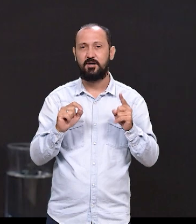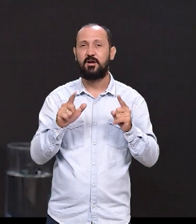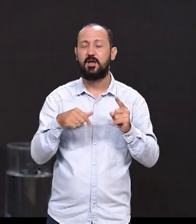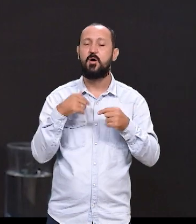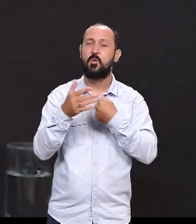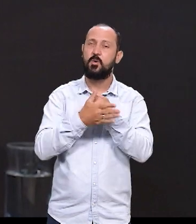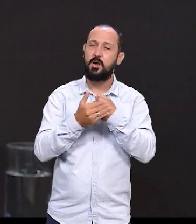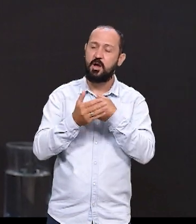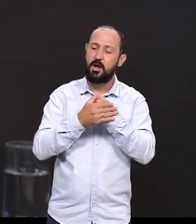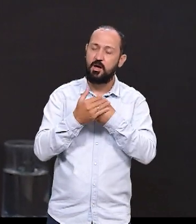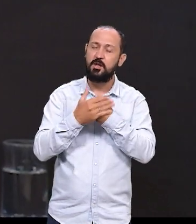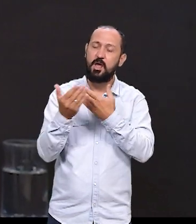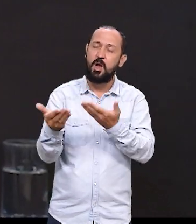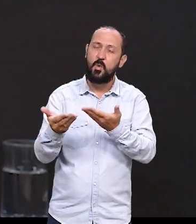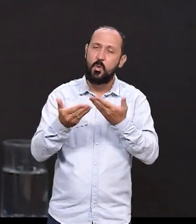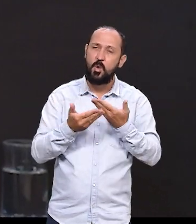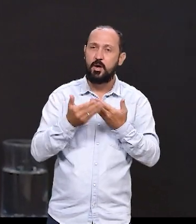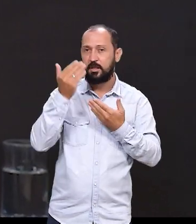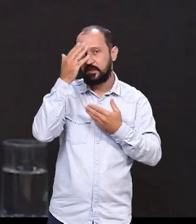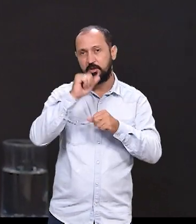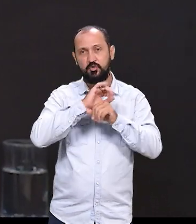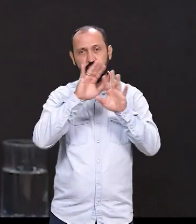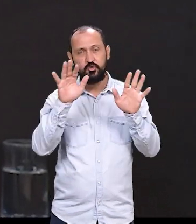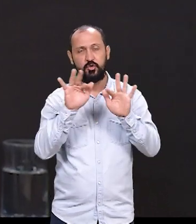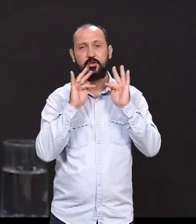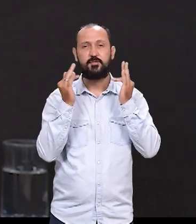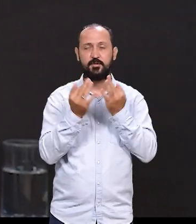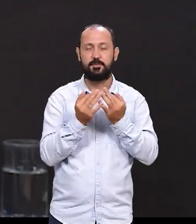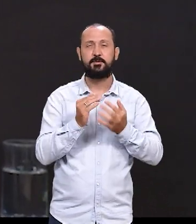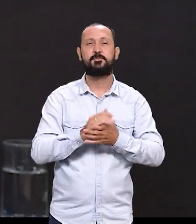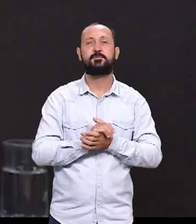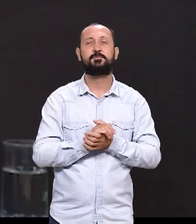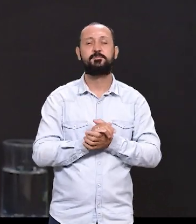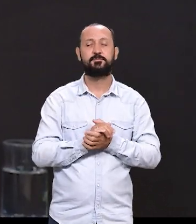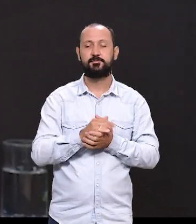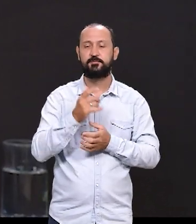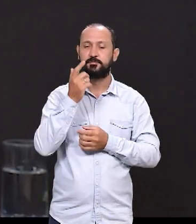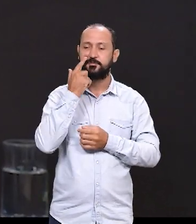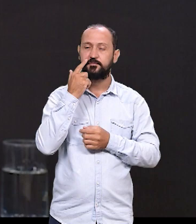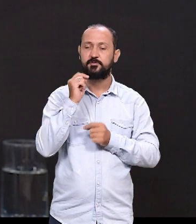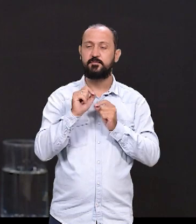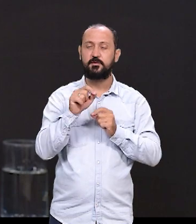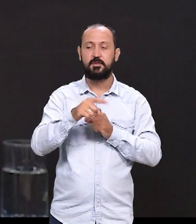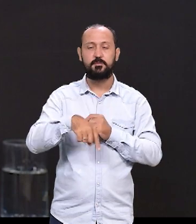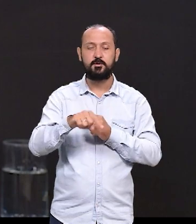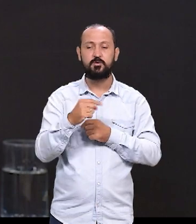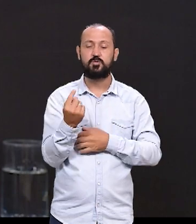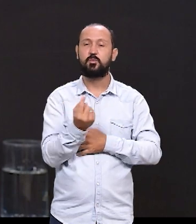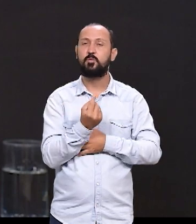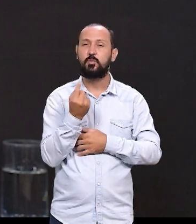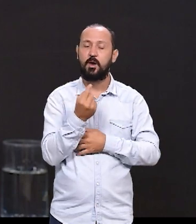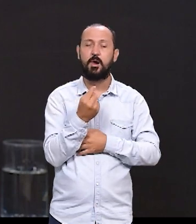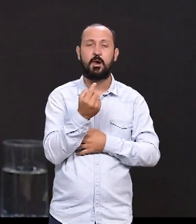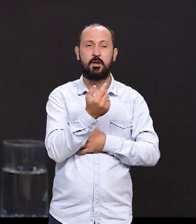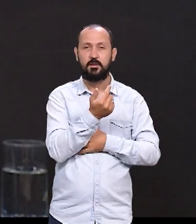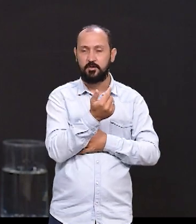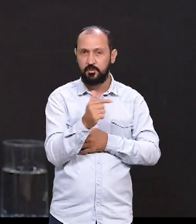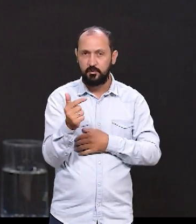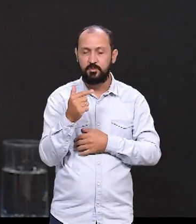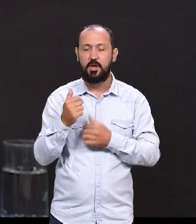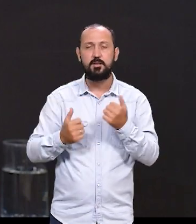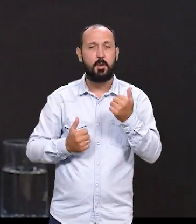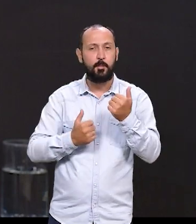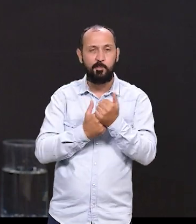ento é o carinho o afeto acolhimento e a compreensão da família eh eu vejo que os pacientes solitários os pacientes que não